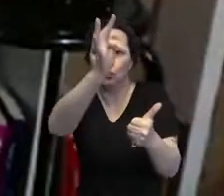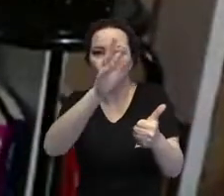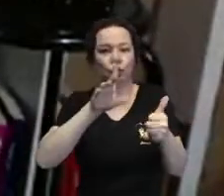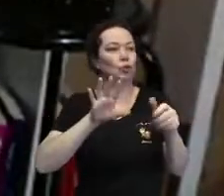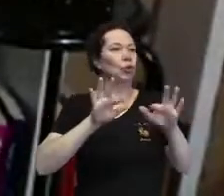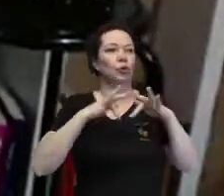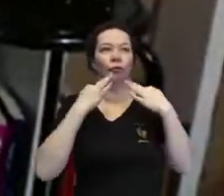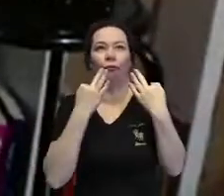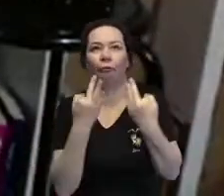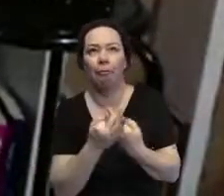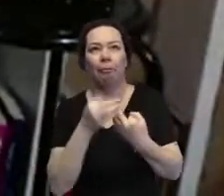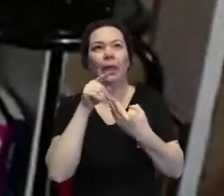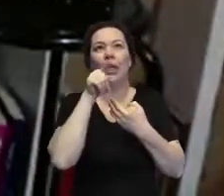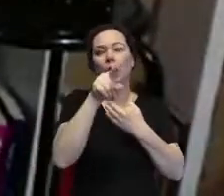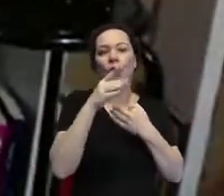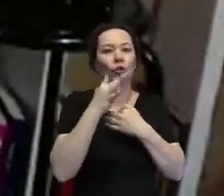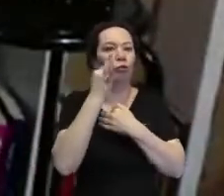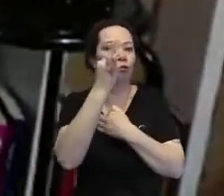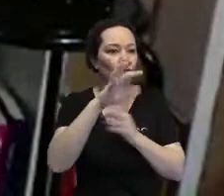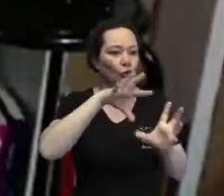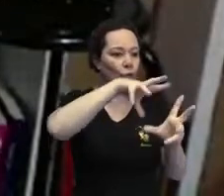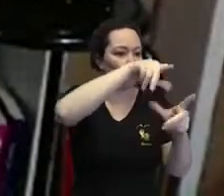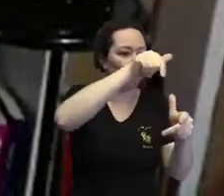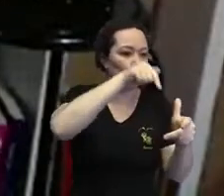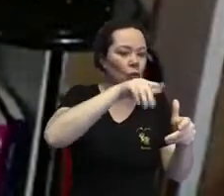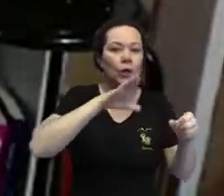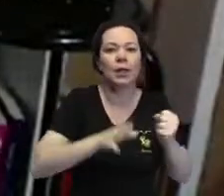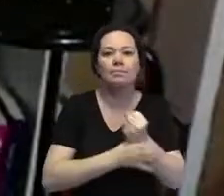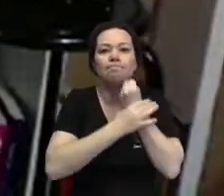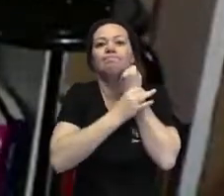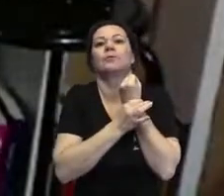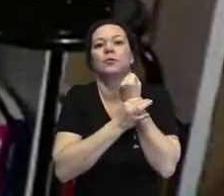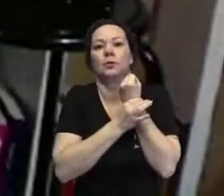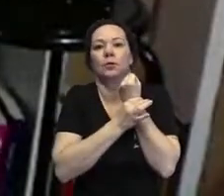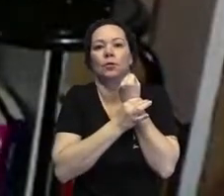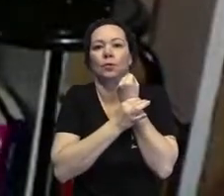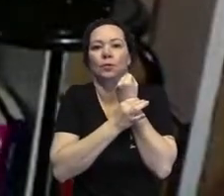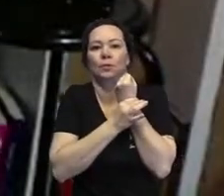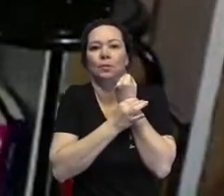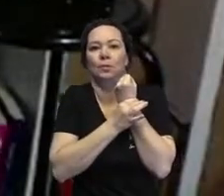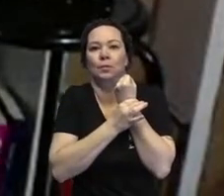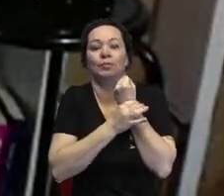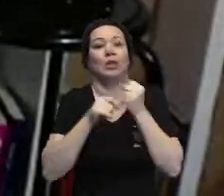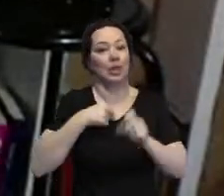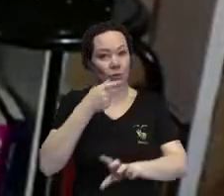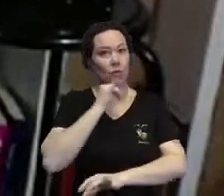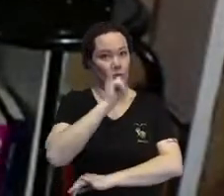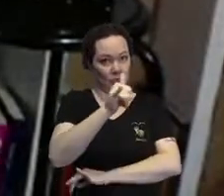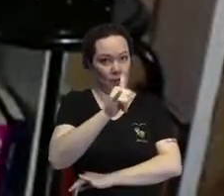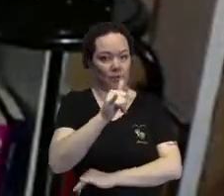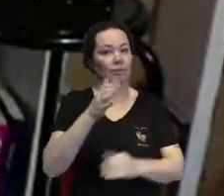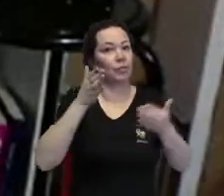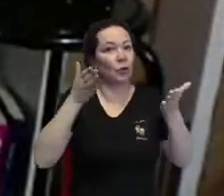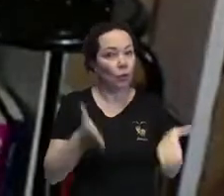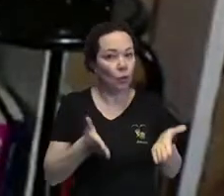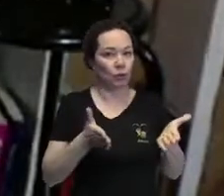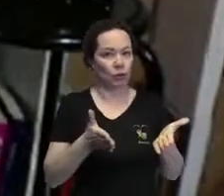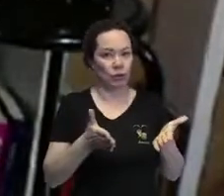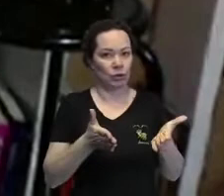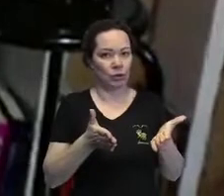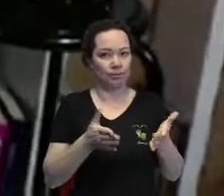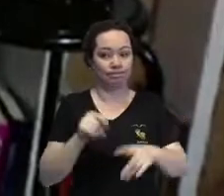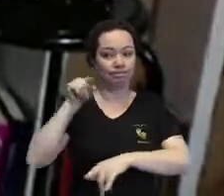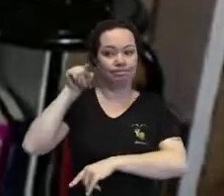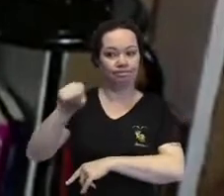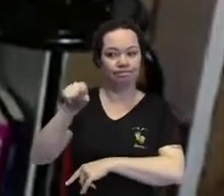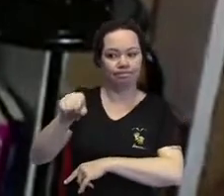familiares, seja o mundo mais seguro. Que eu vou dizer a vocês. Hoje, a